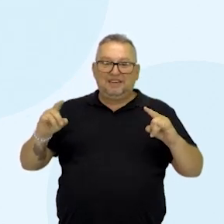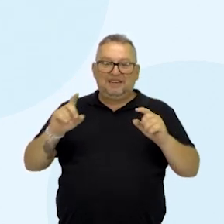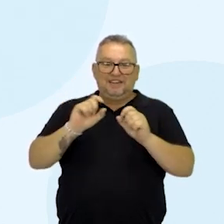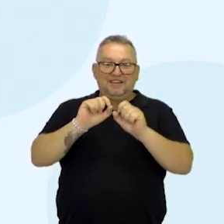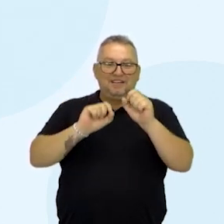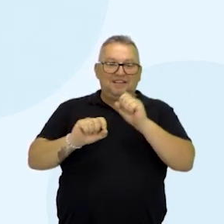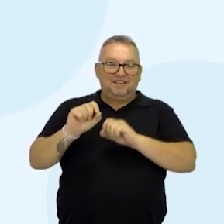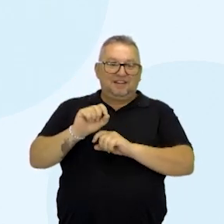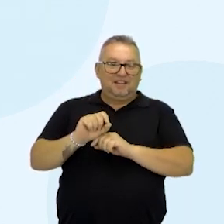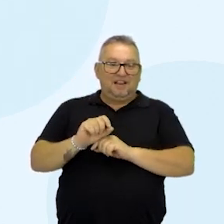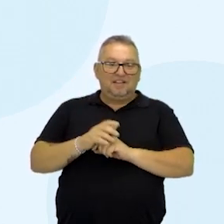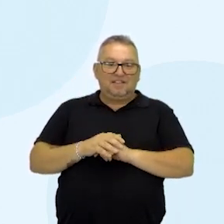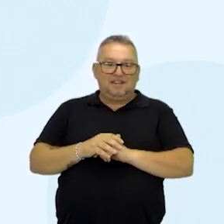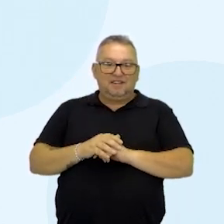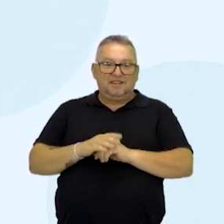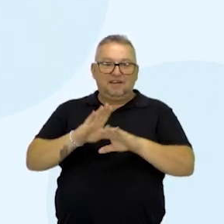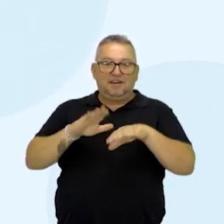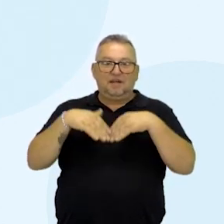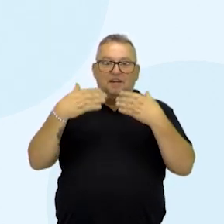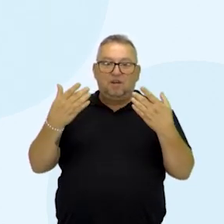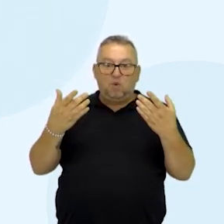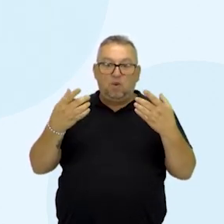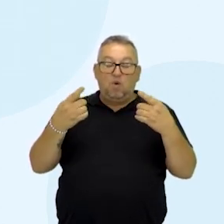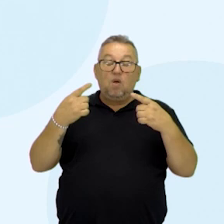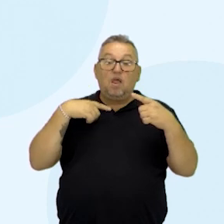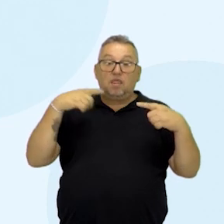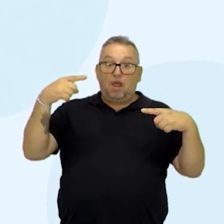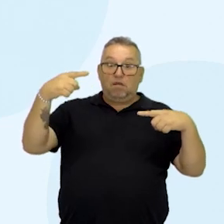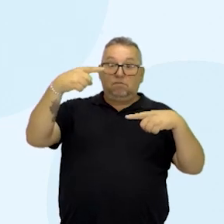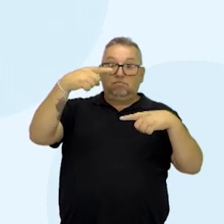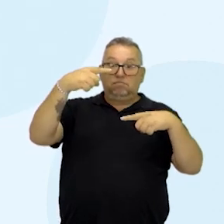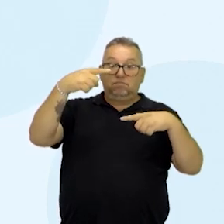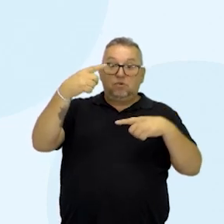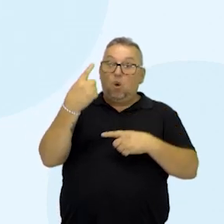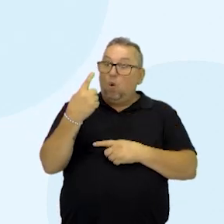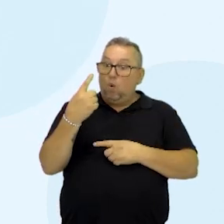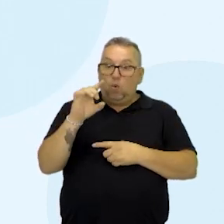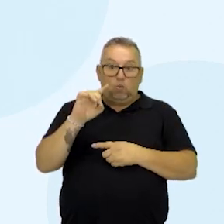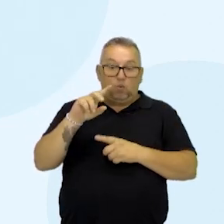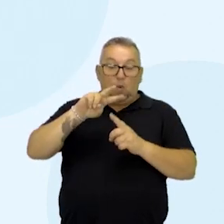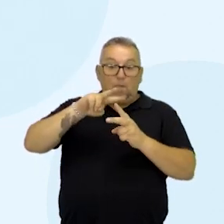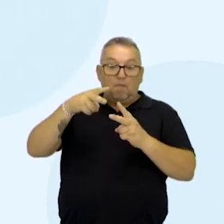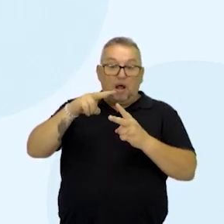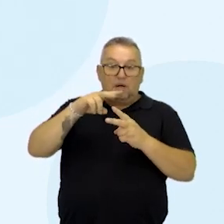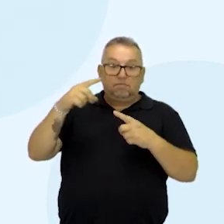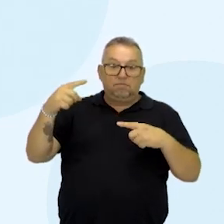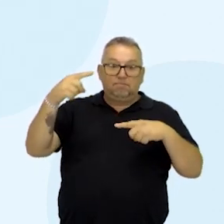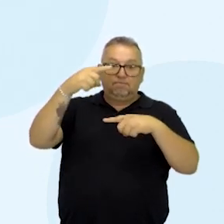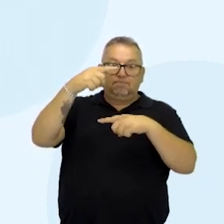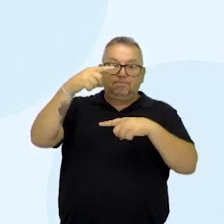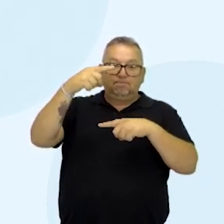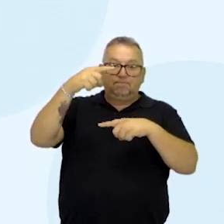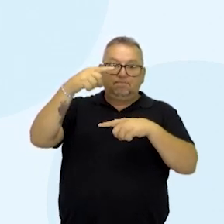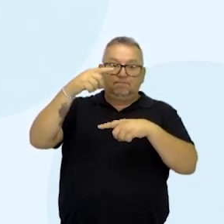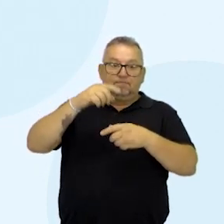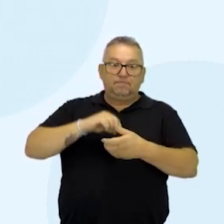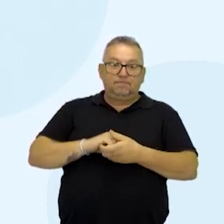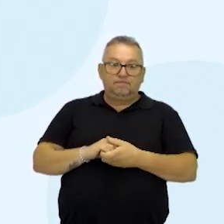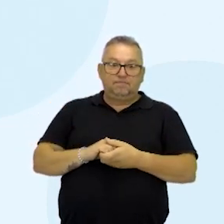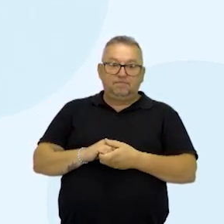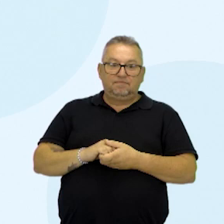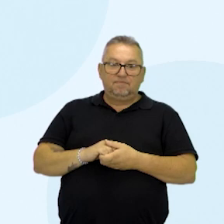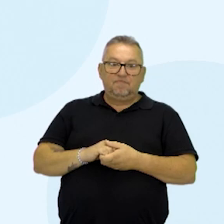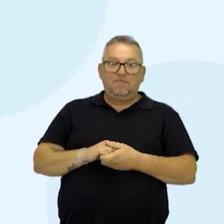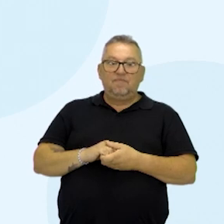o quadrilátero que tem um par de lados paralelos? Eu vou até colocar um apêndice aqui. Sim.